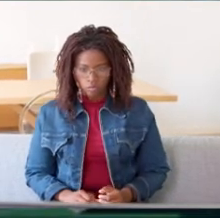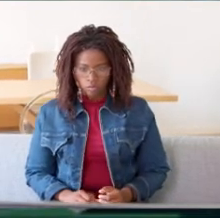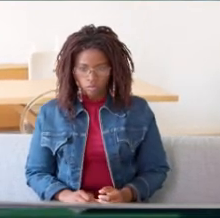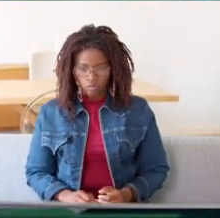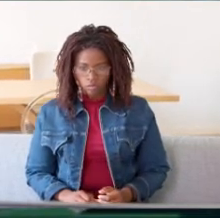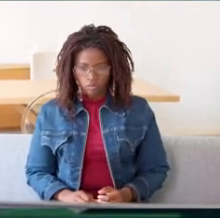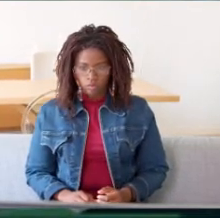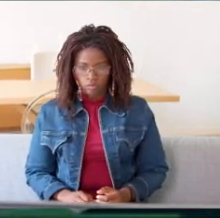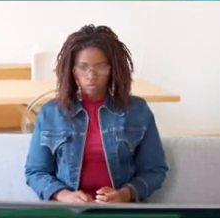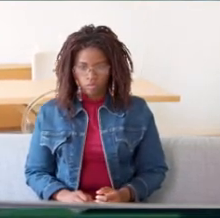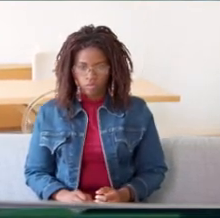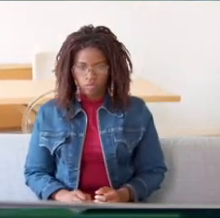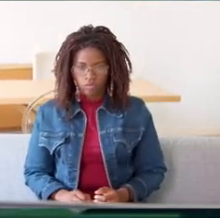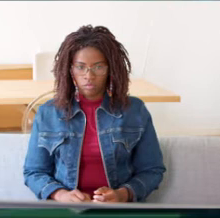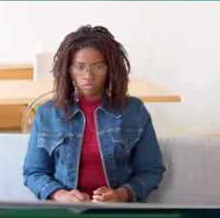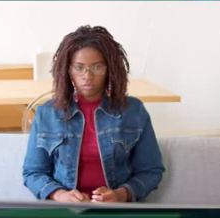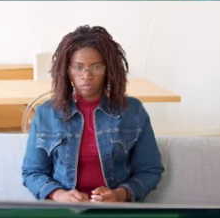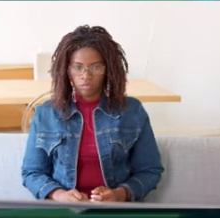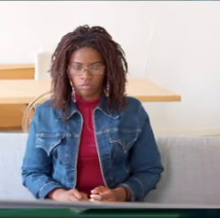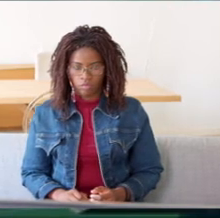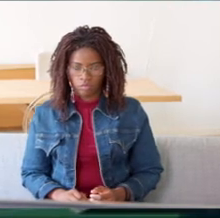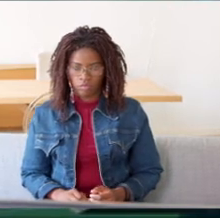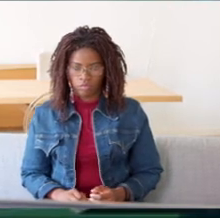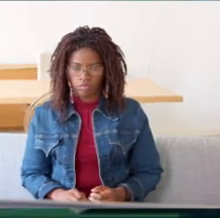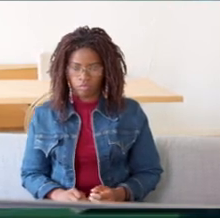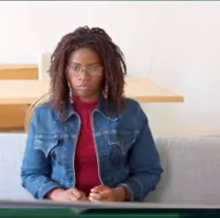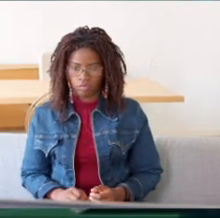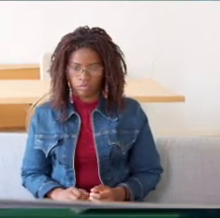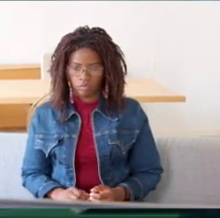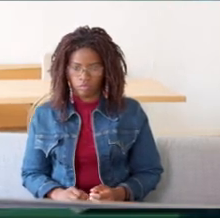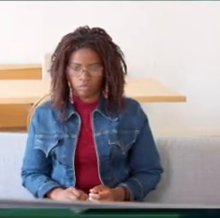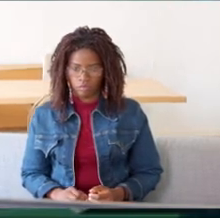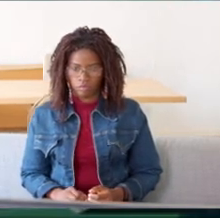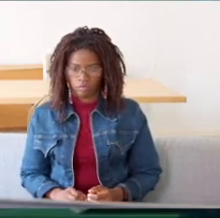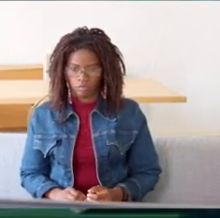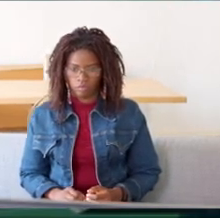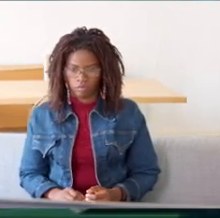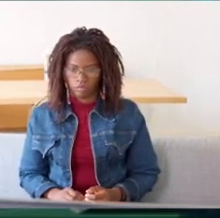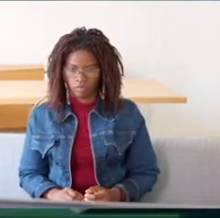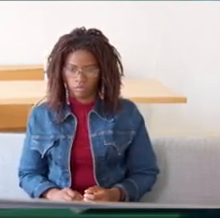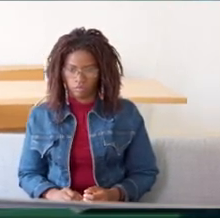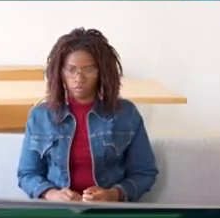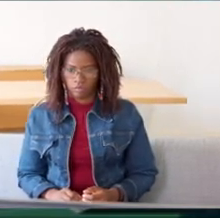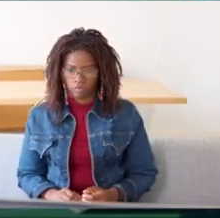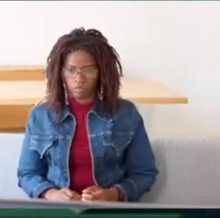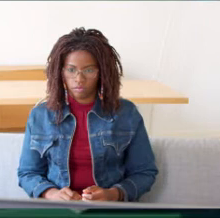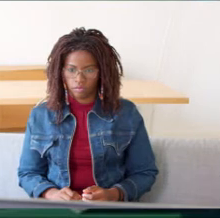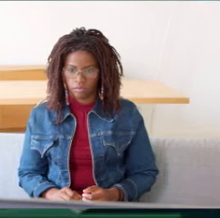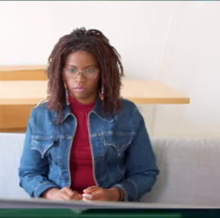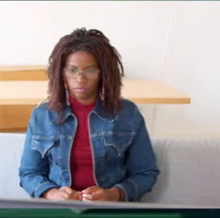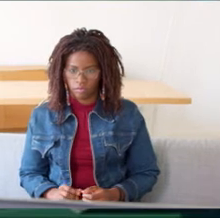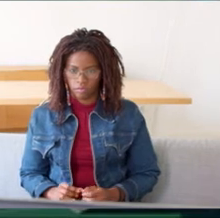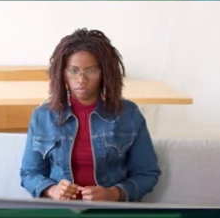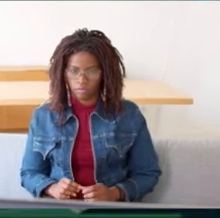você pegar o que tem um cara chamado o Pep Guardiola se eu não estou enganado esse cara tá dominando o futebol na Inglaterra planta que vê tudo sabe tudo